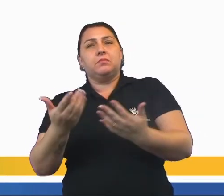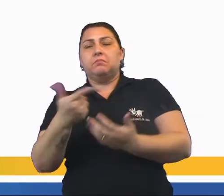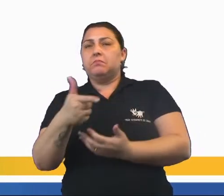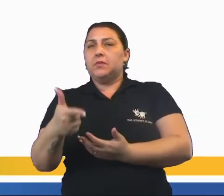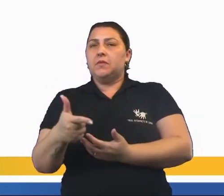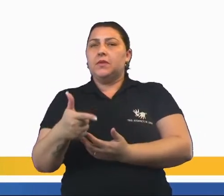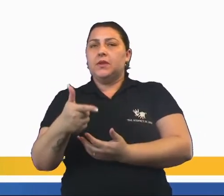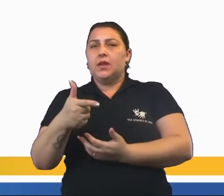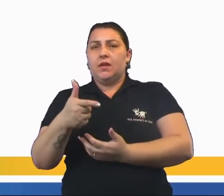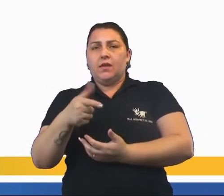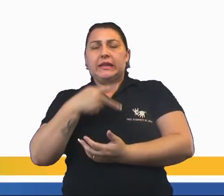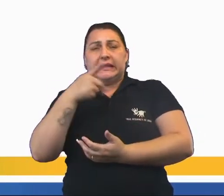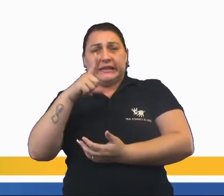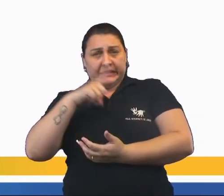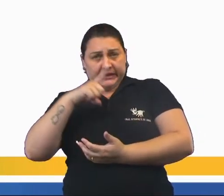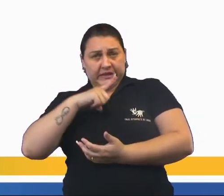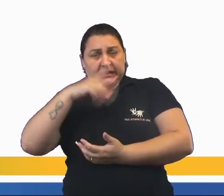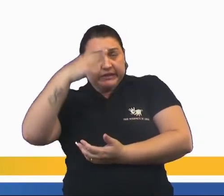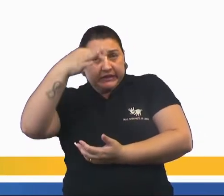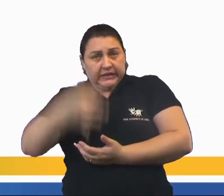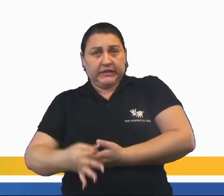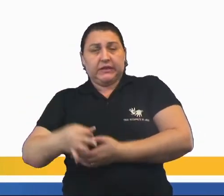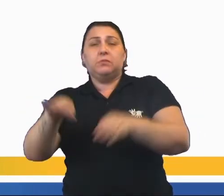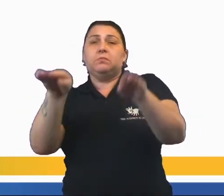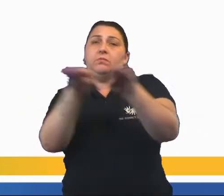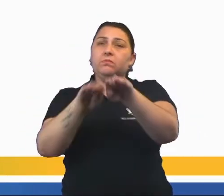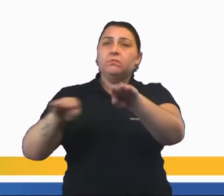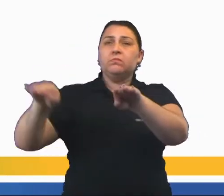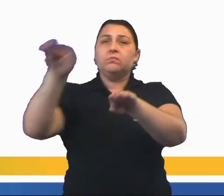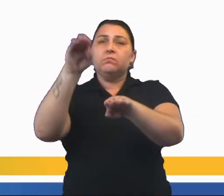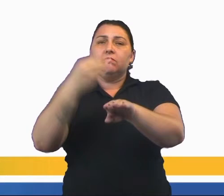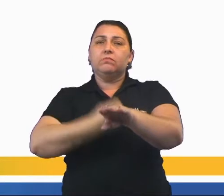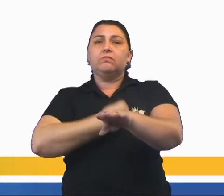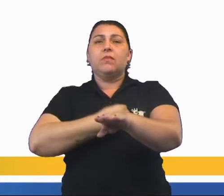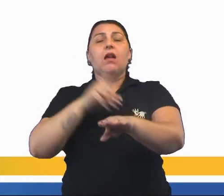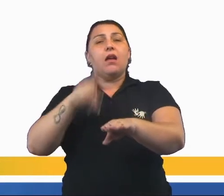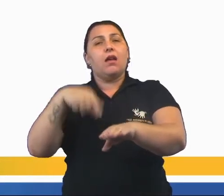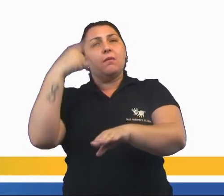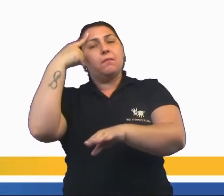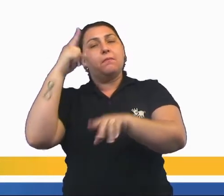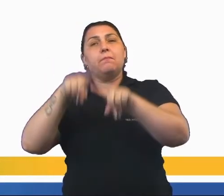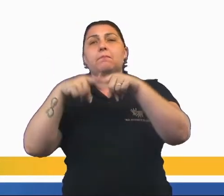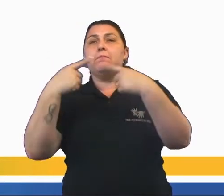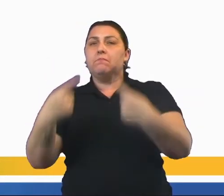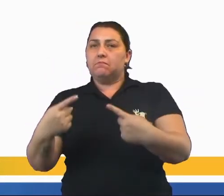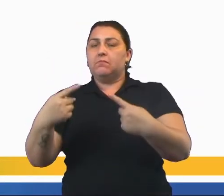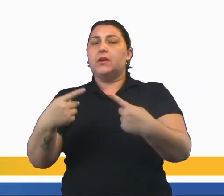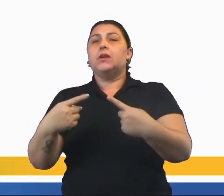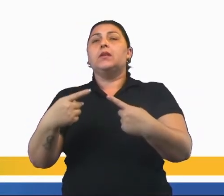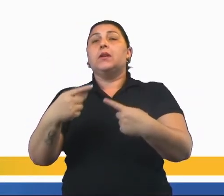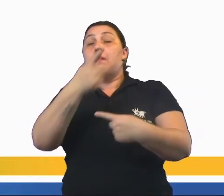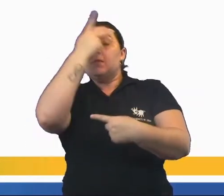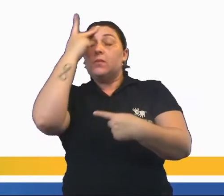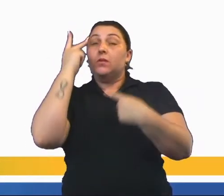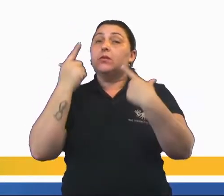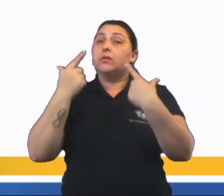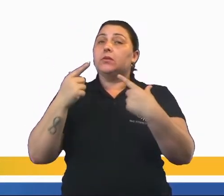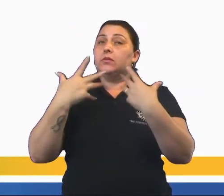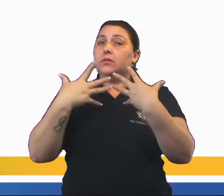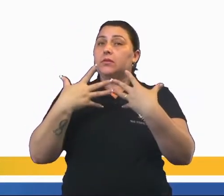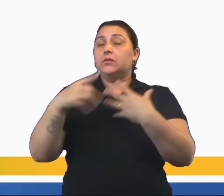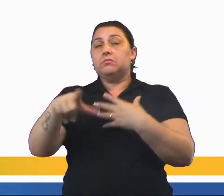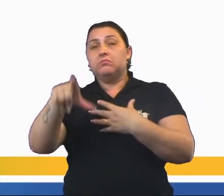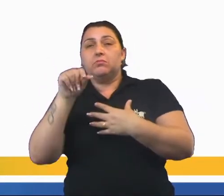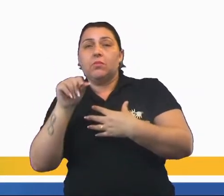tem como você confirmar a existência de um ser superior. Então, é racional sim, mas é subjetivo, ok? O